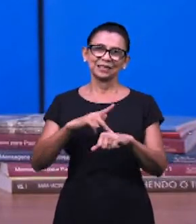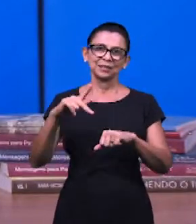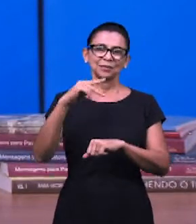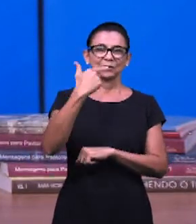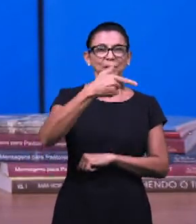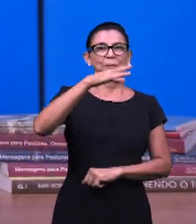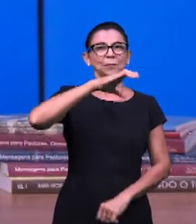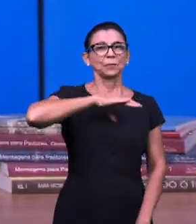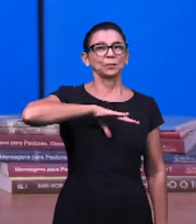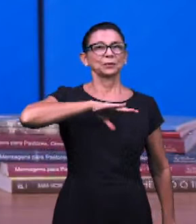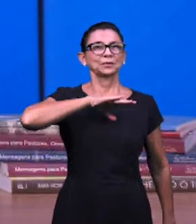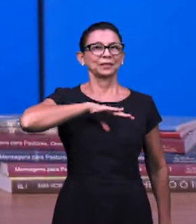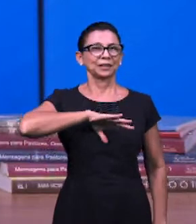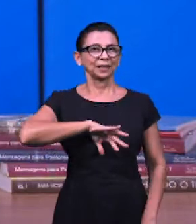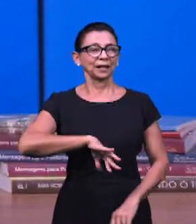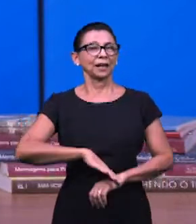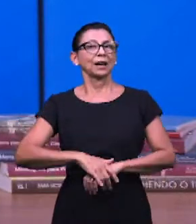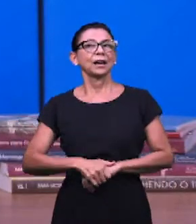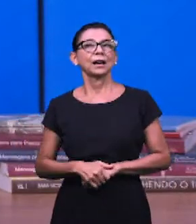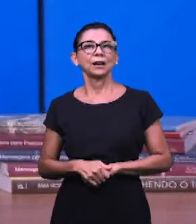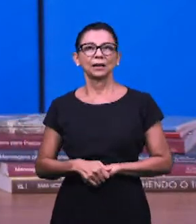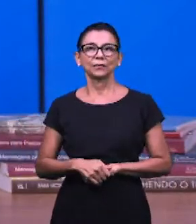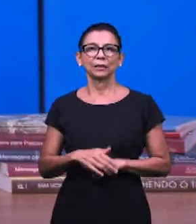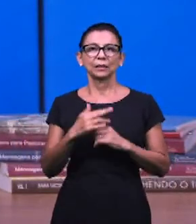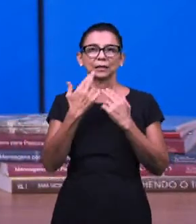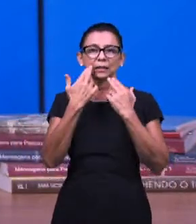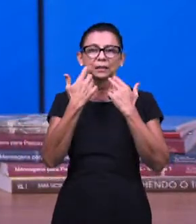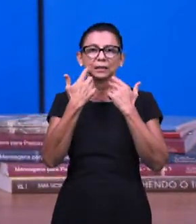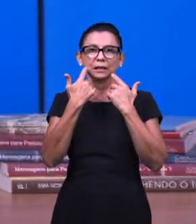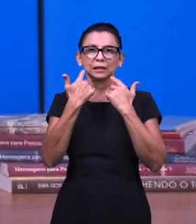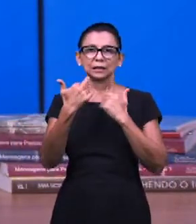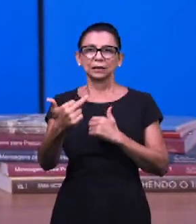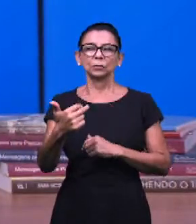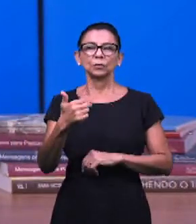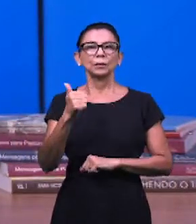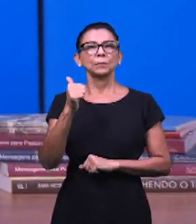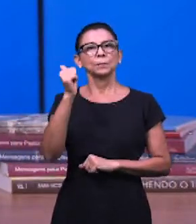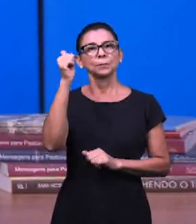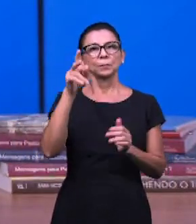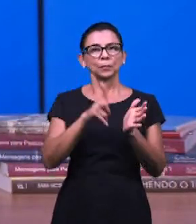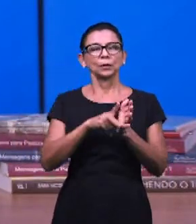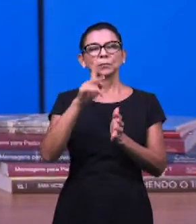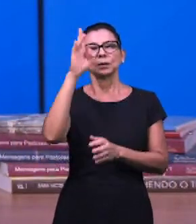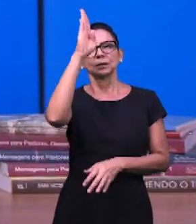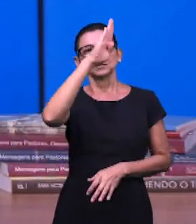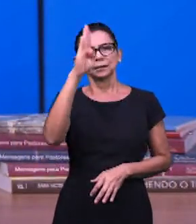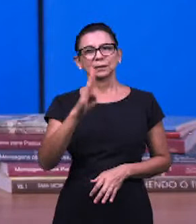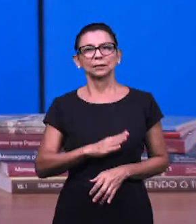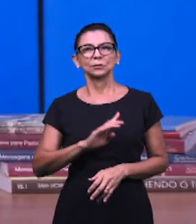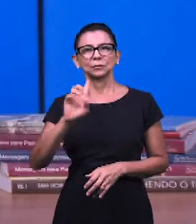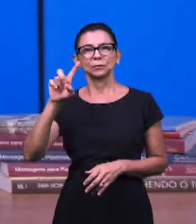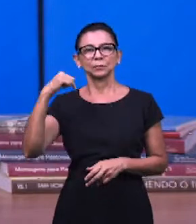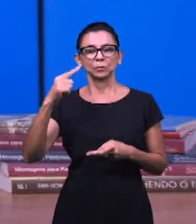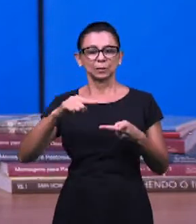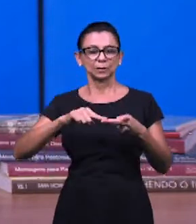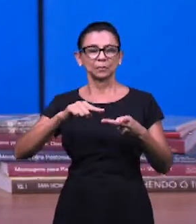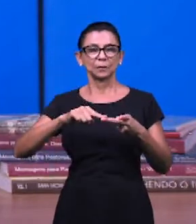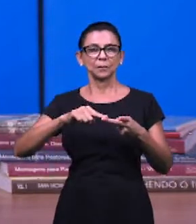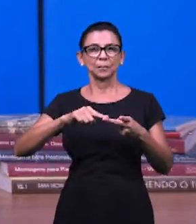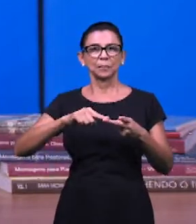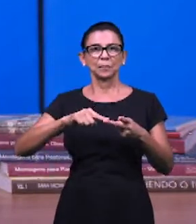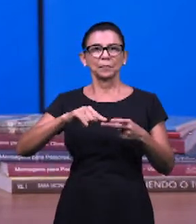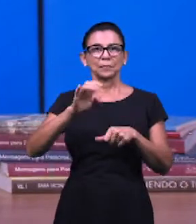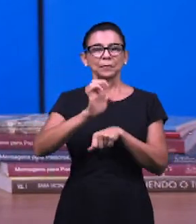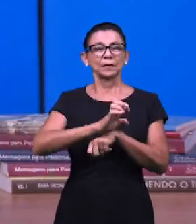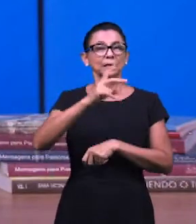Ela vai responder, inclusive, em língua brasileira, português brasileiro. Depois iremos para o estado de São Paulo, onde